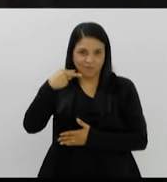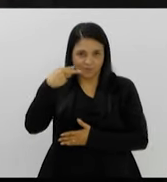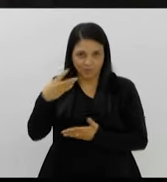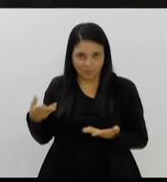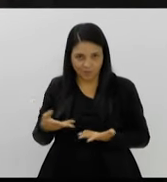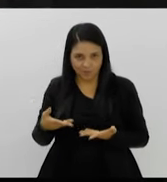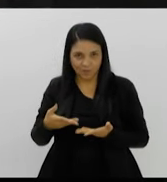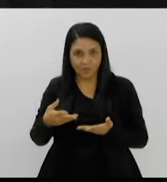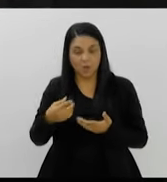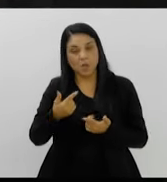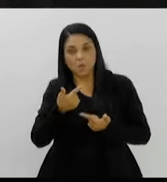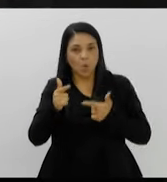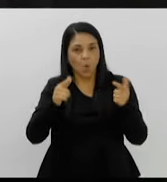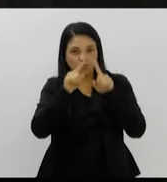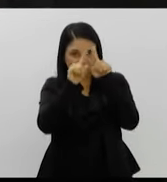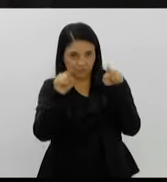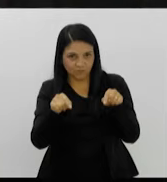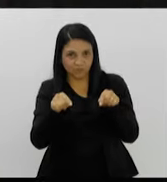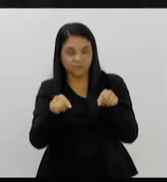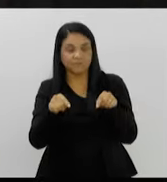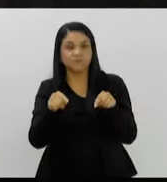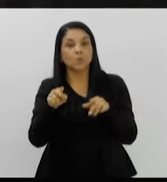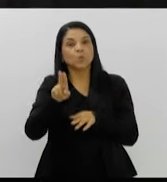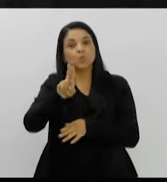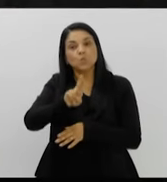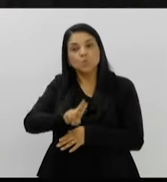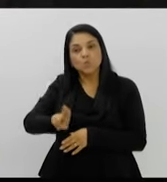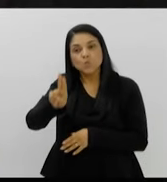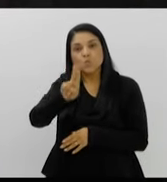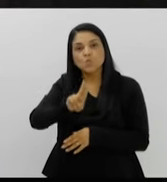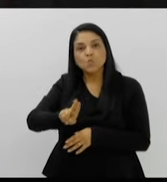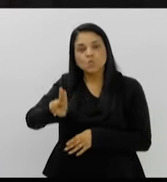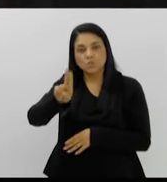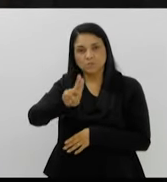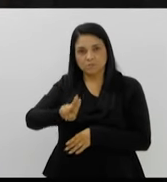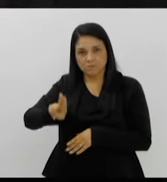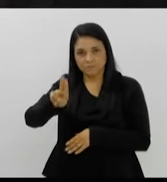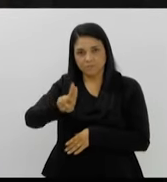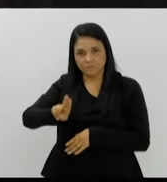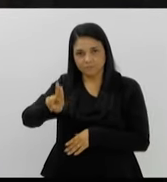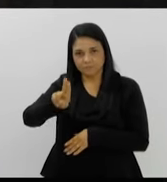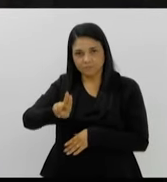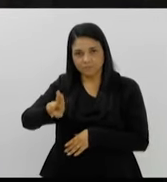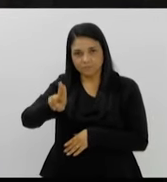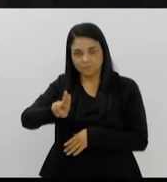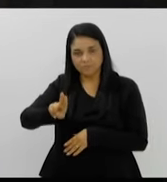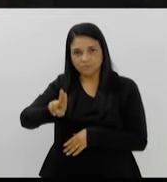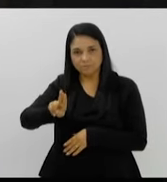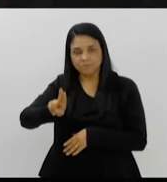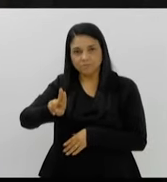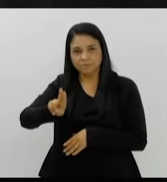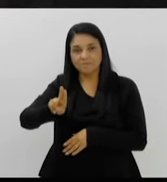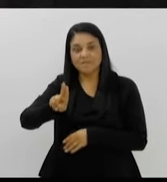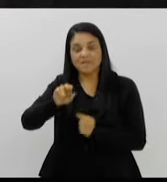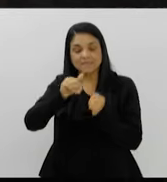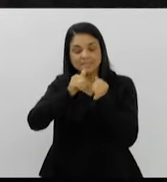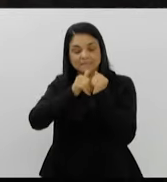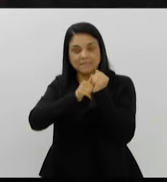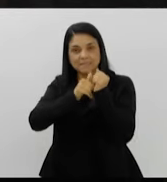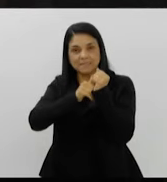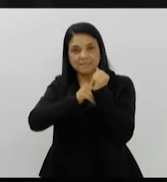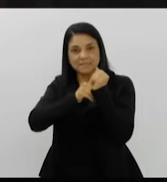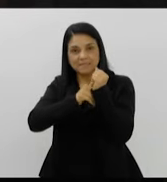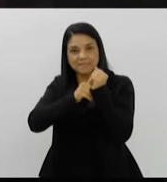outros funcionários usavam e usam da senha de são